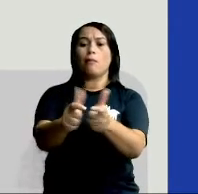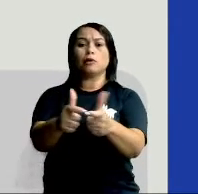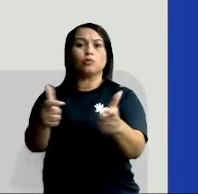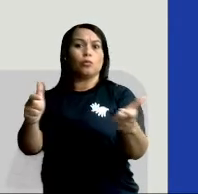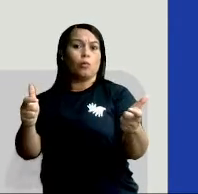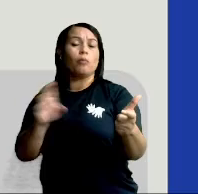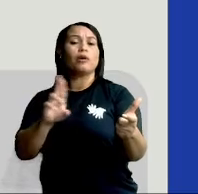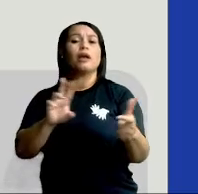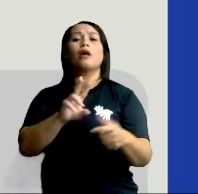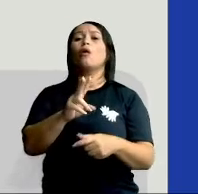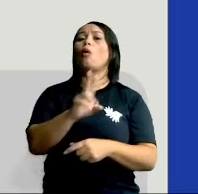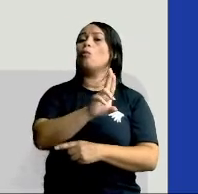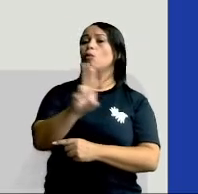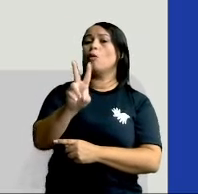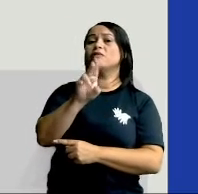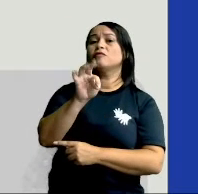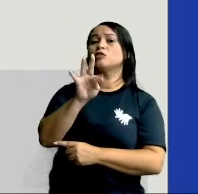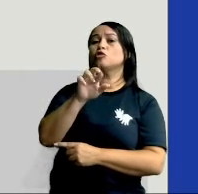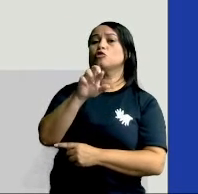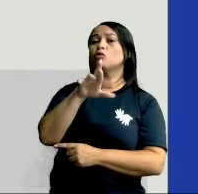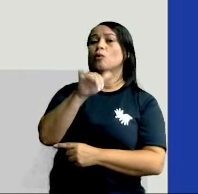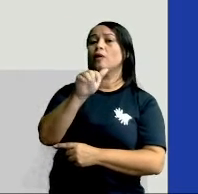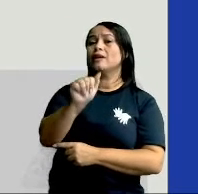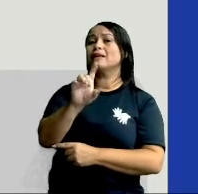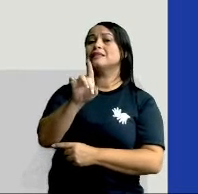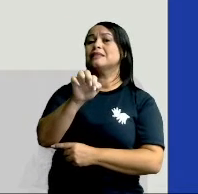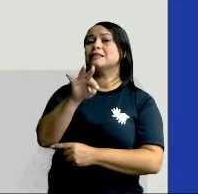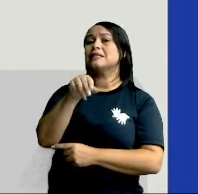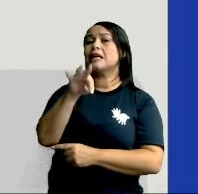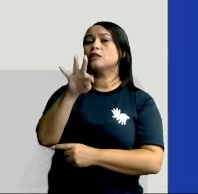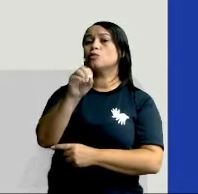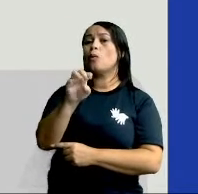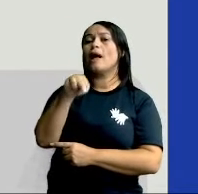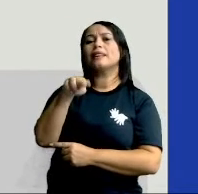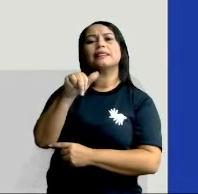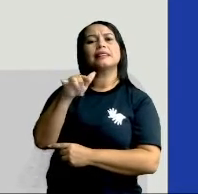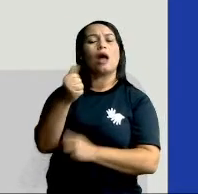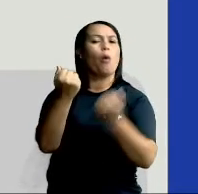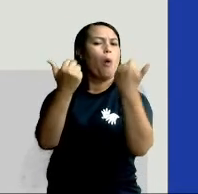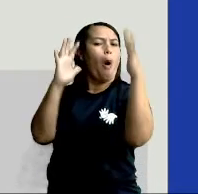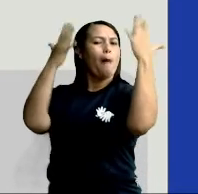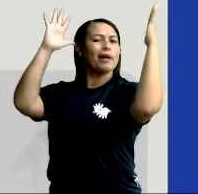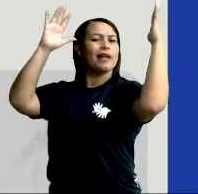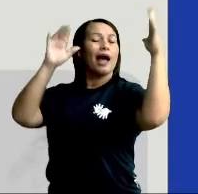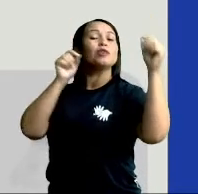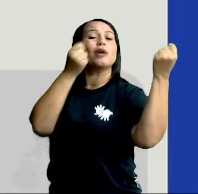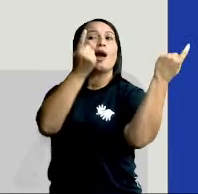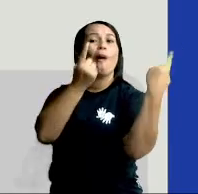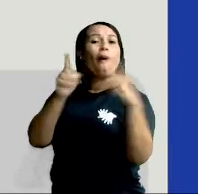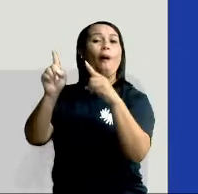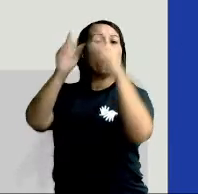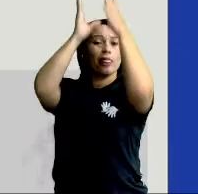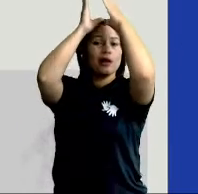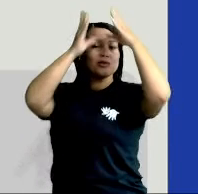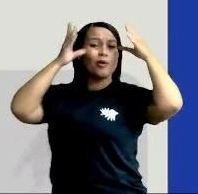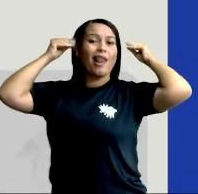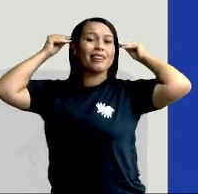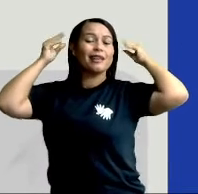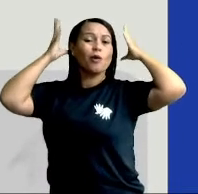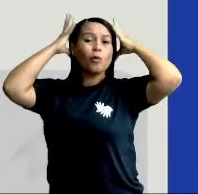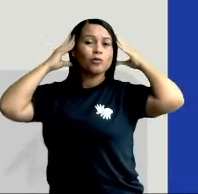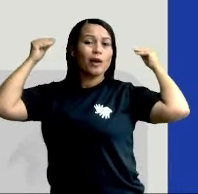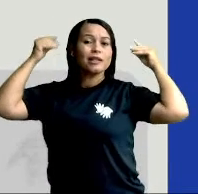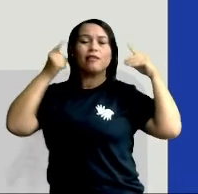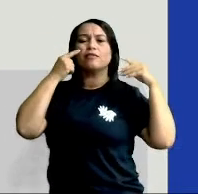o nome de Vitória de Santo Antão, em homenagem à vitória contra os holandeses. Hoje, o Monte das Tabocas